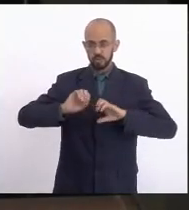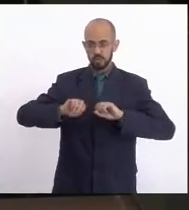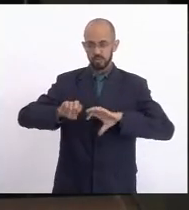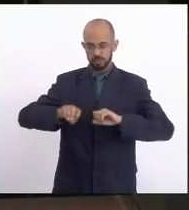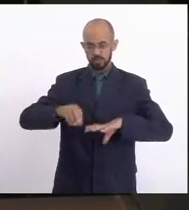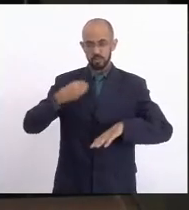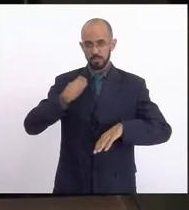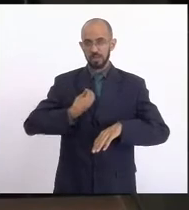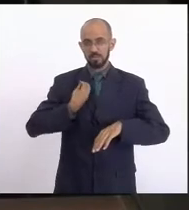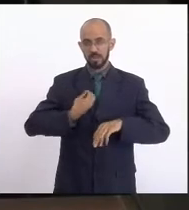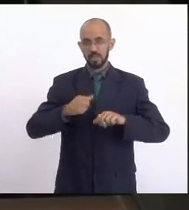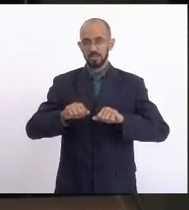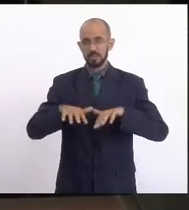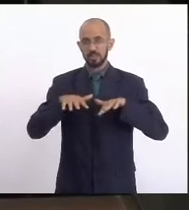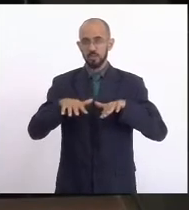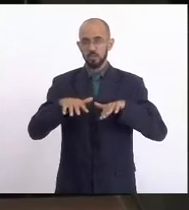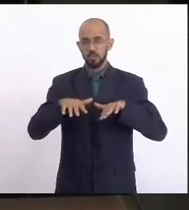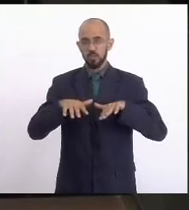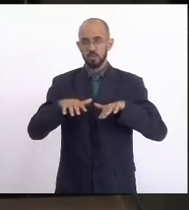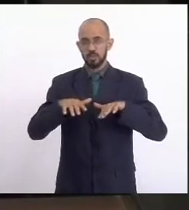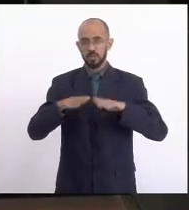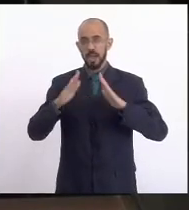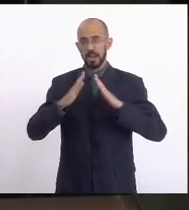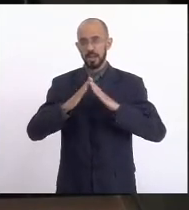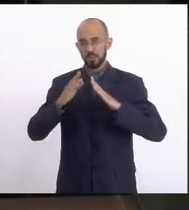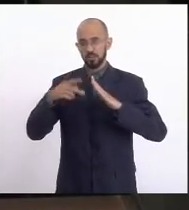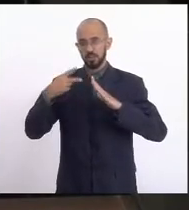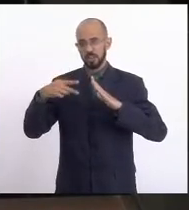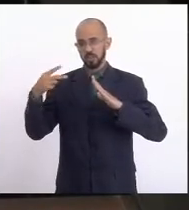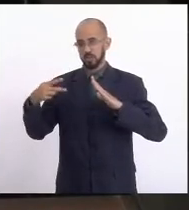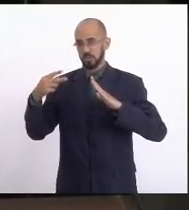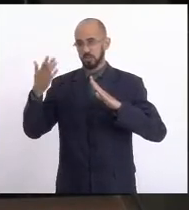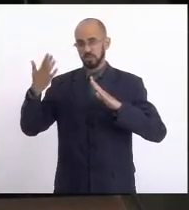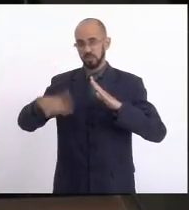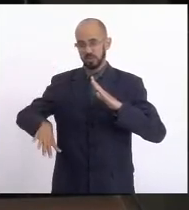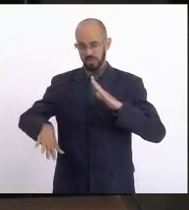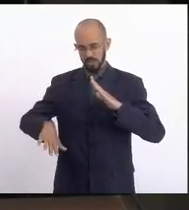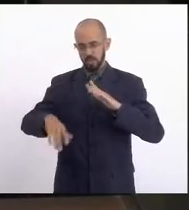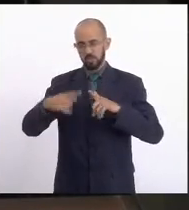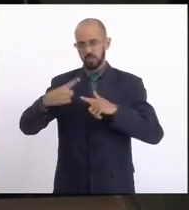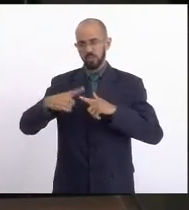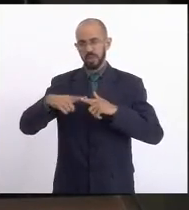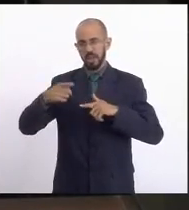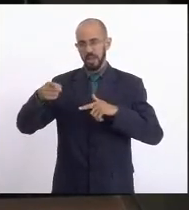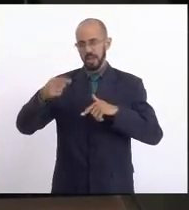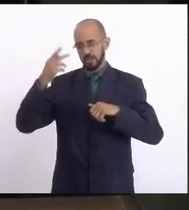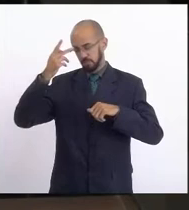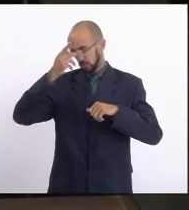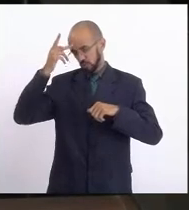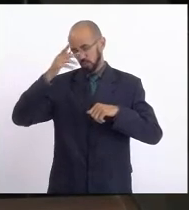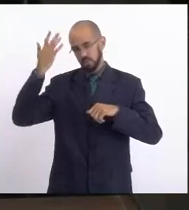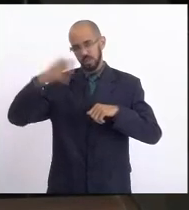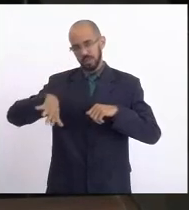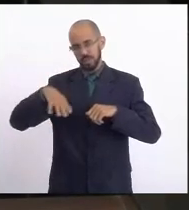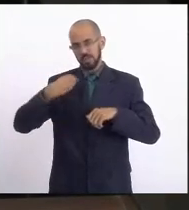sessão, e a Câmara não queria, que quem liderava a Câmara, quem comanda a Câmara, não queria que eles